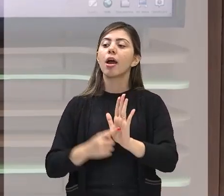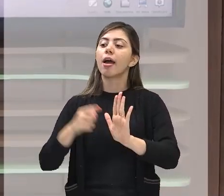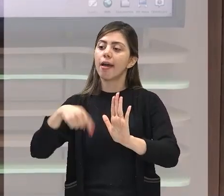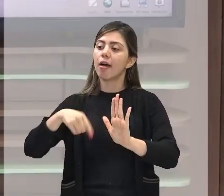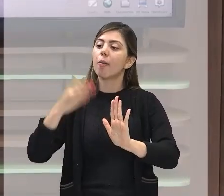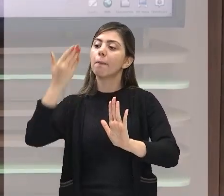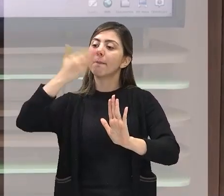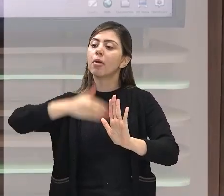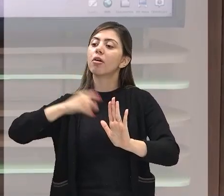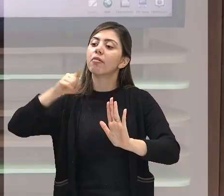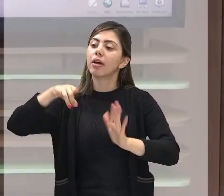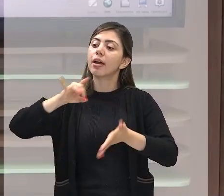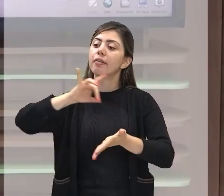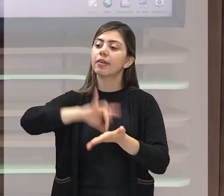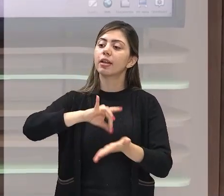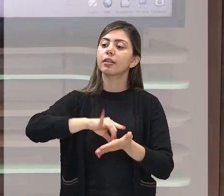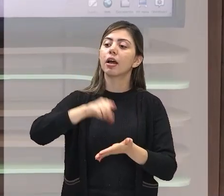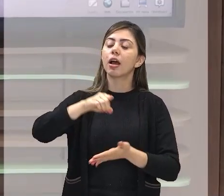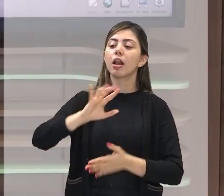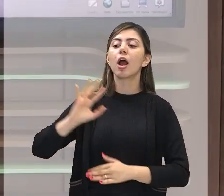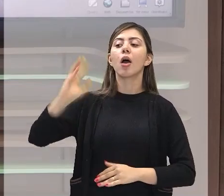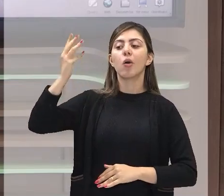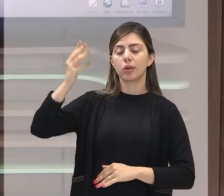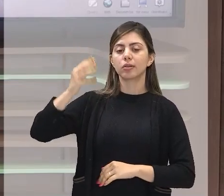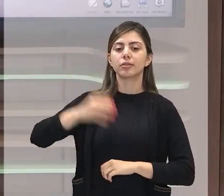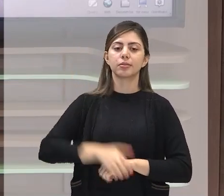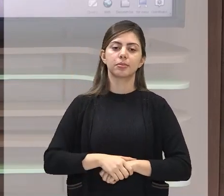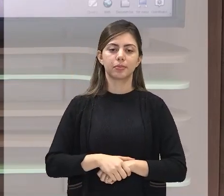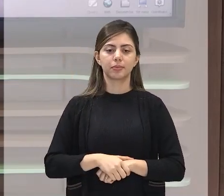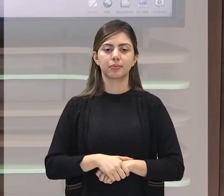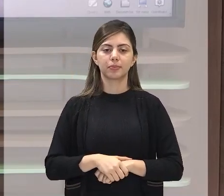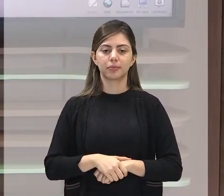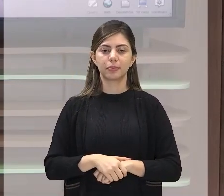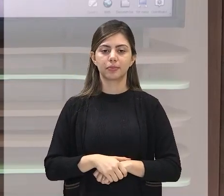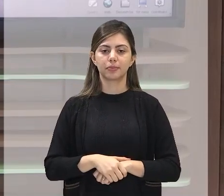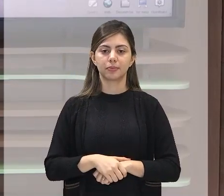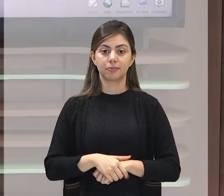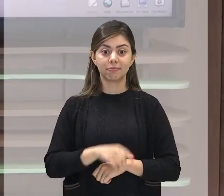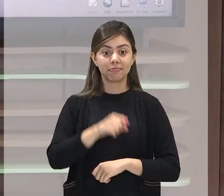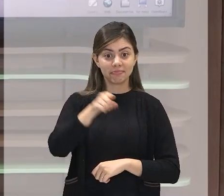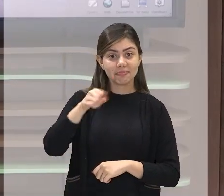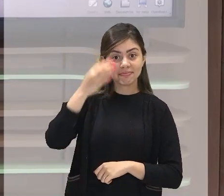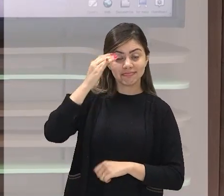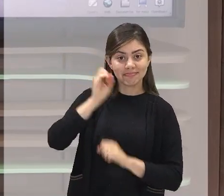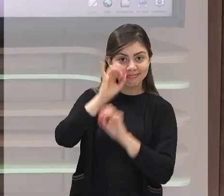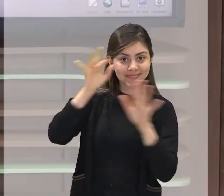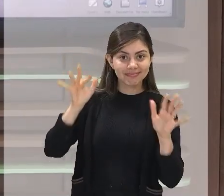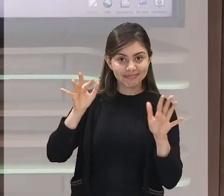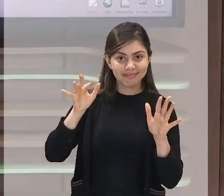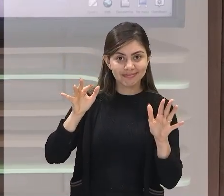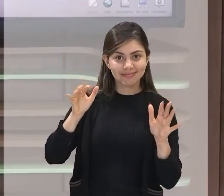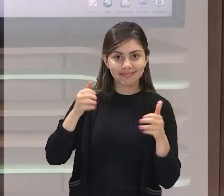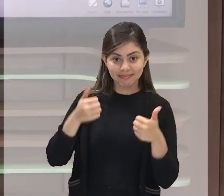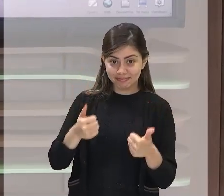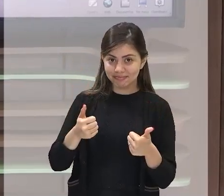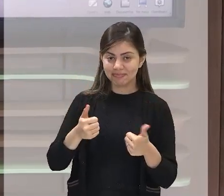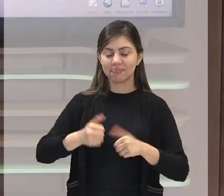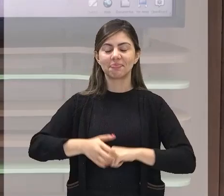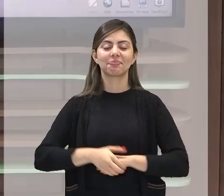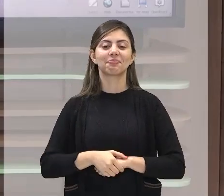posso provar a existência desse fato. Ficou claro isso para você? Ficou? Muito